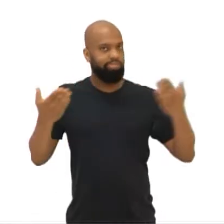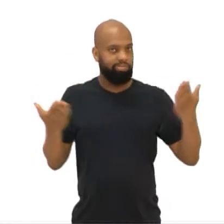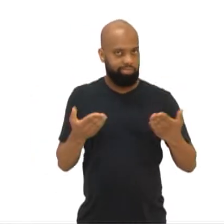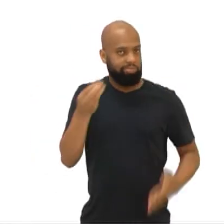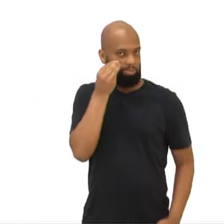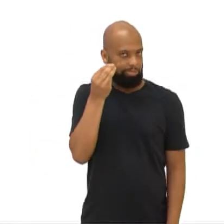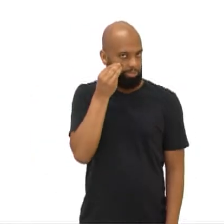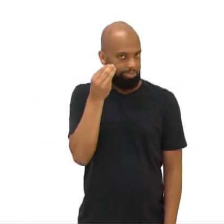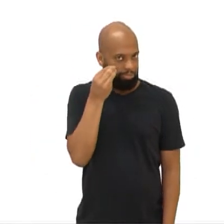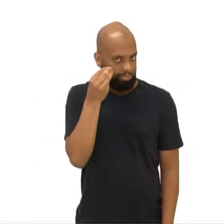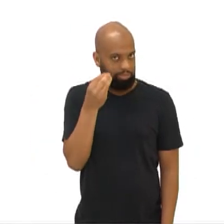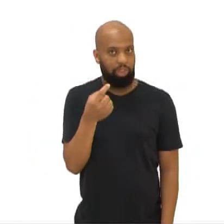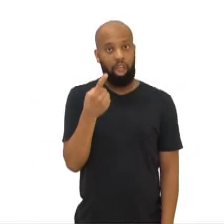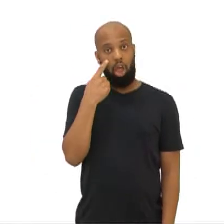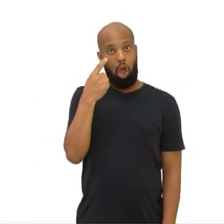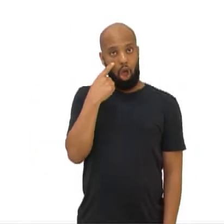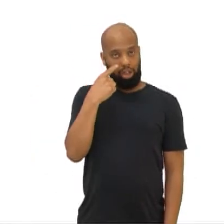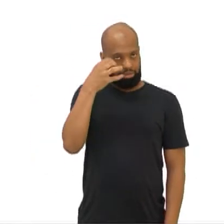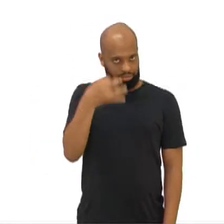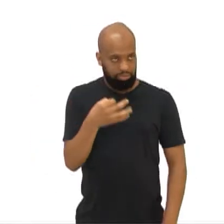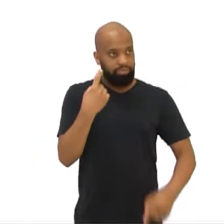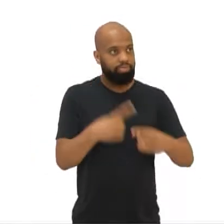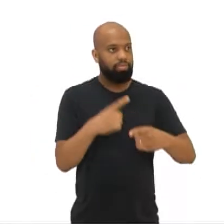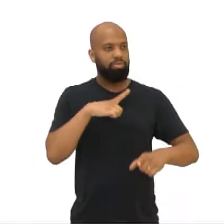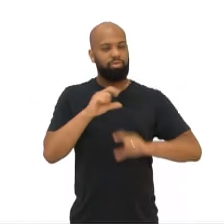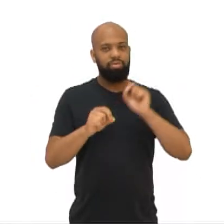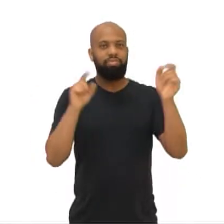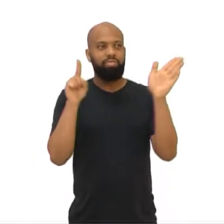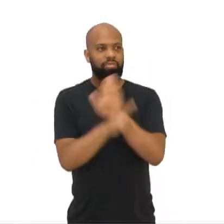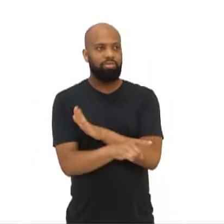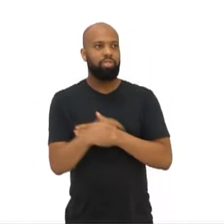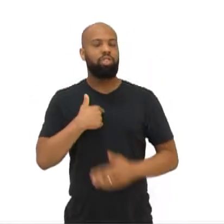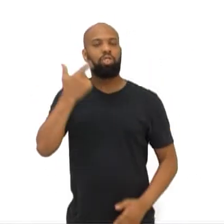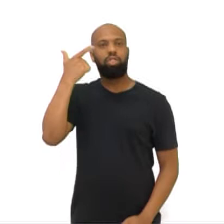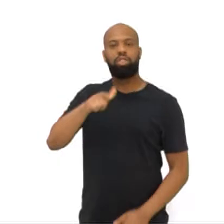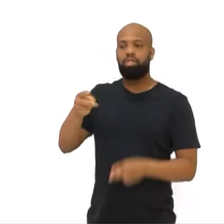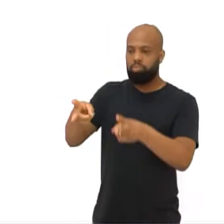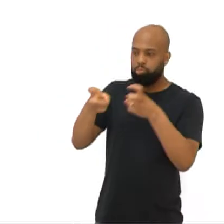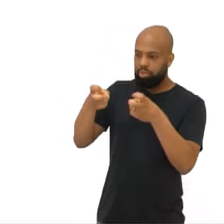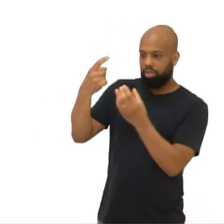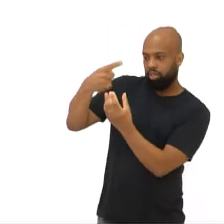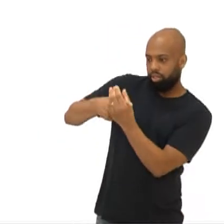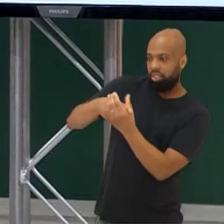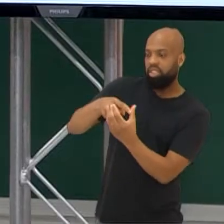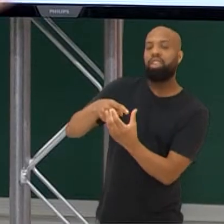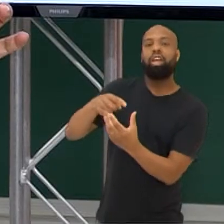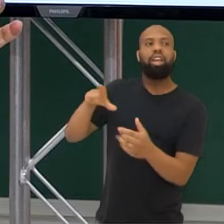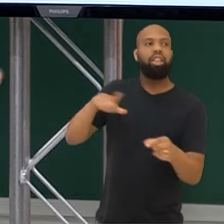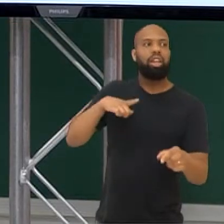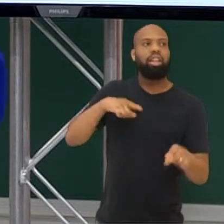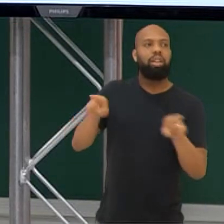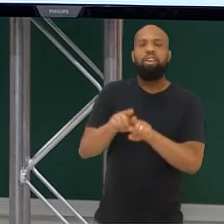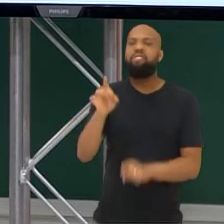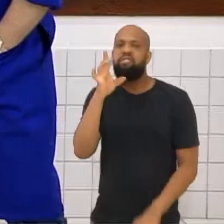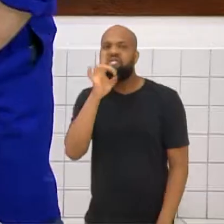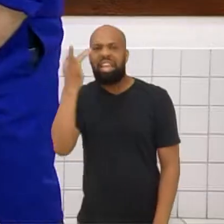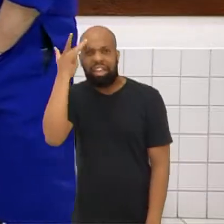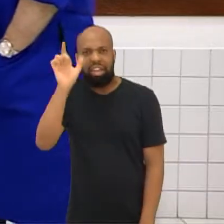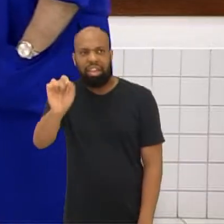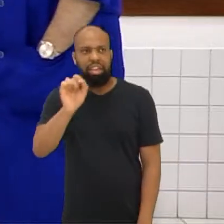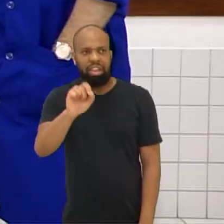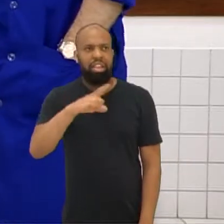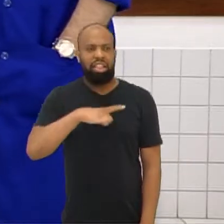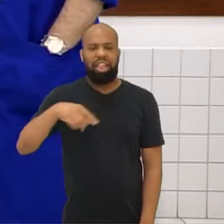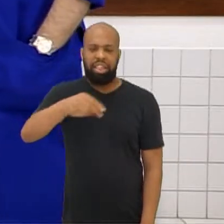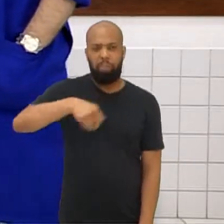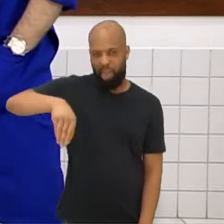aí, tá? É verdade, olha aí muito bem, até porque alguém estava perguntando, eu consegui ver a salsicha e uma coisinha verde ali que eu não sabia o que era. Um temperinho, né? Acho